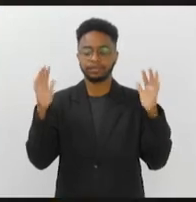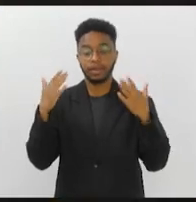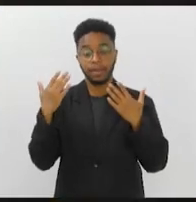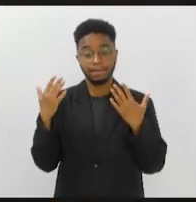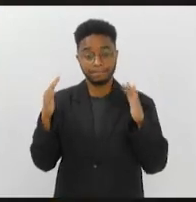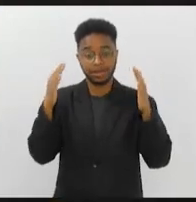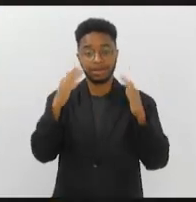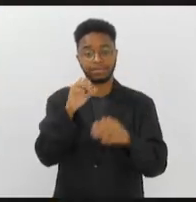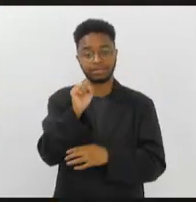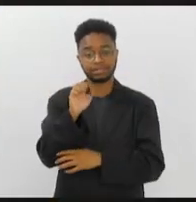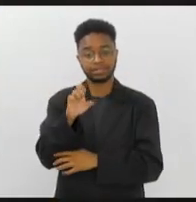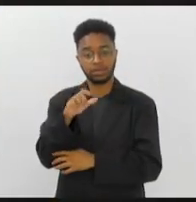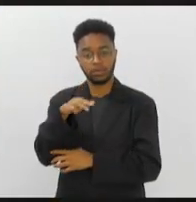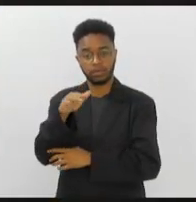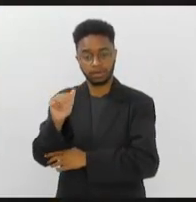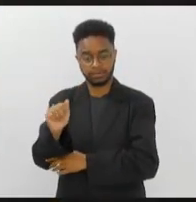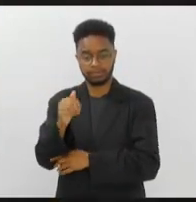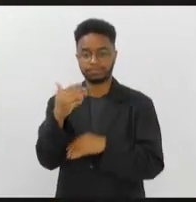Parabéns, Selma.